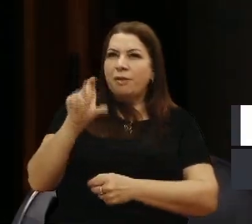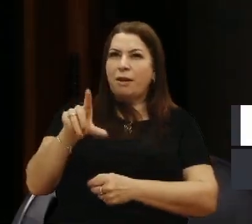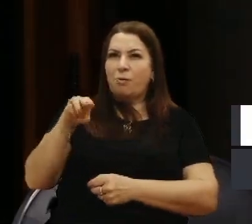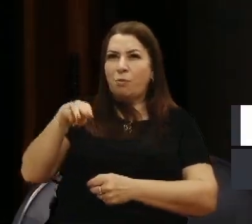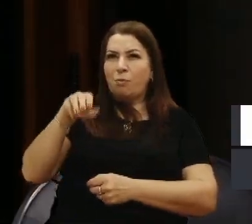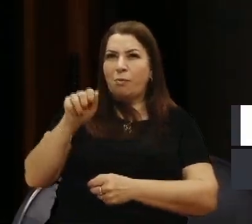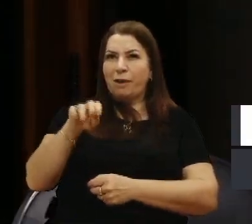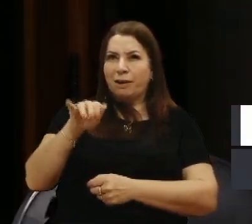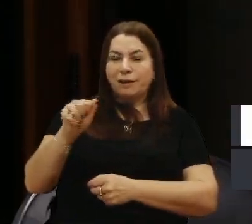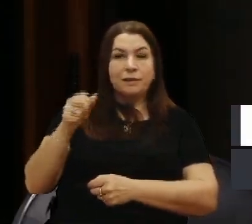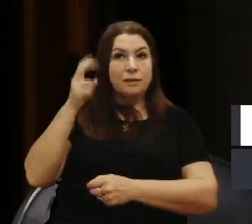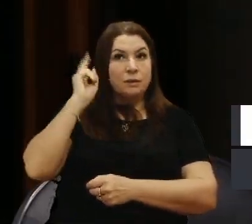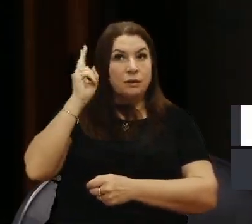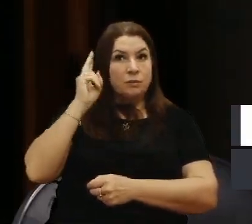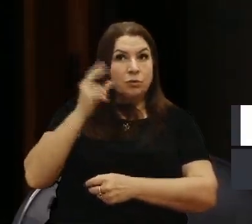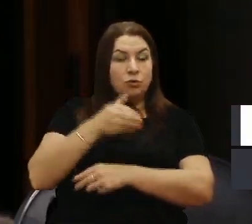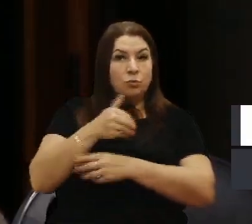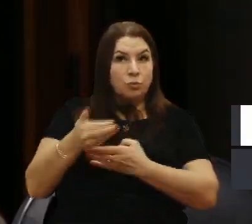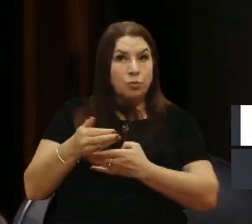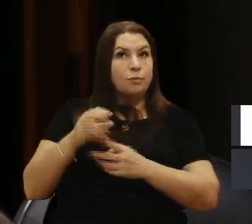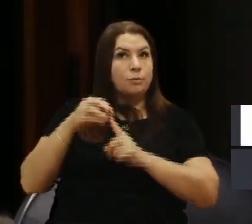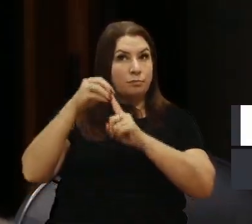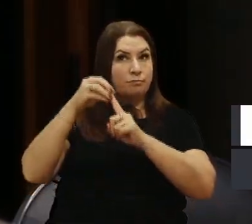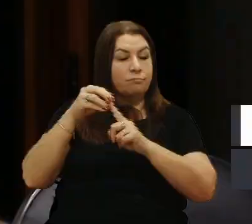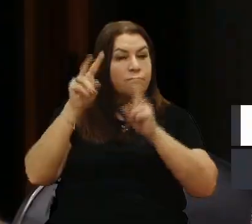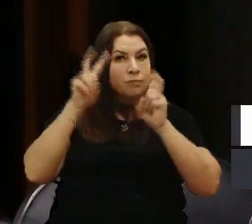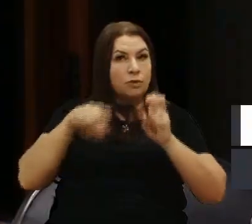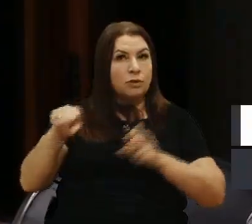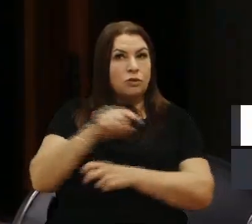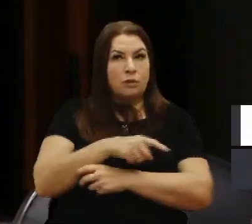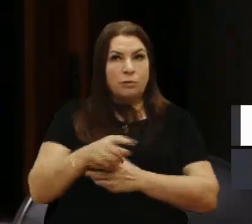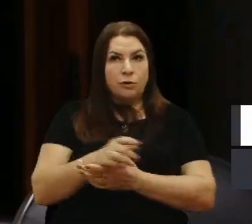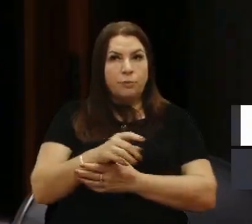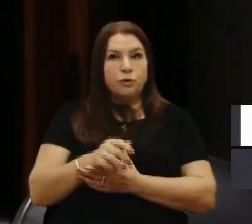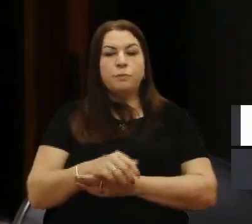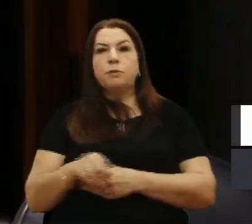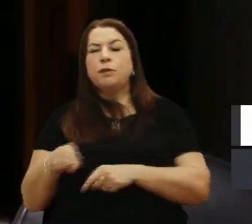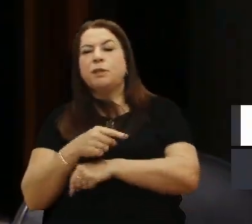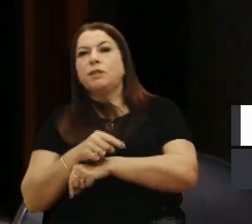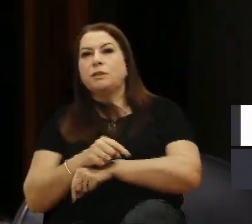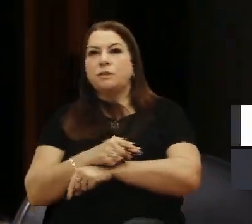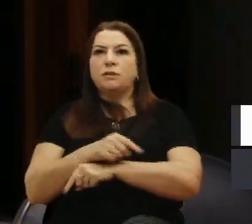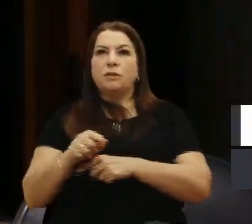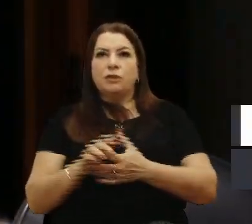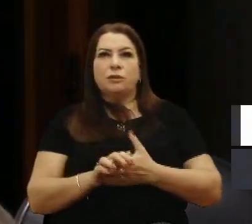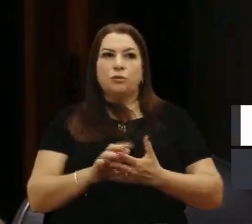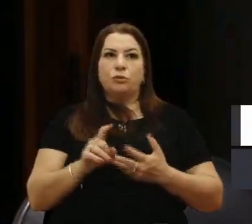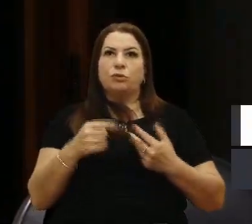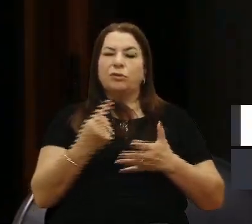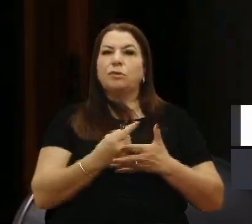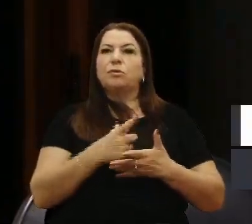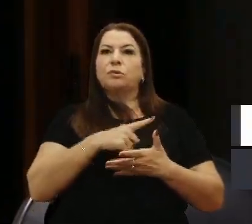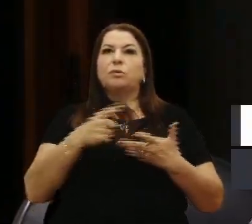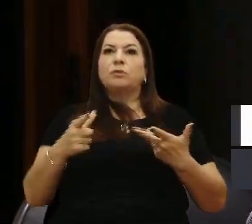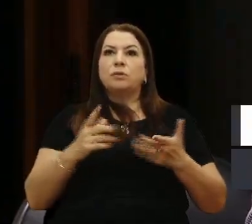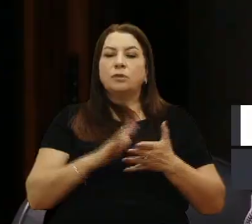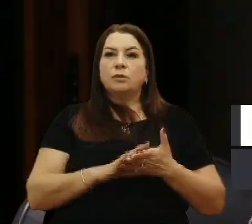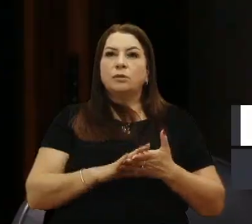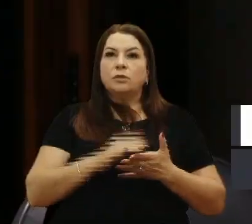pega, um pitbull principalmente. Então é um tema de fato que traz problema para a cidade. E eu